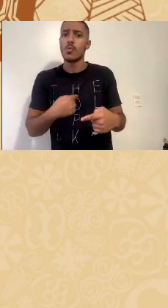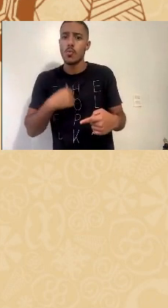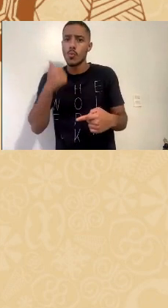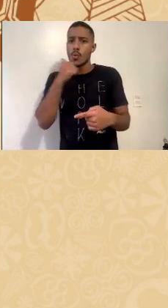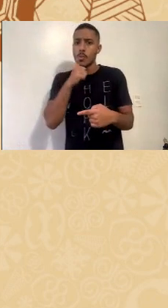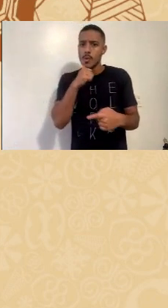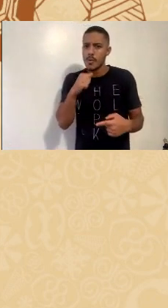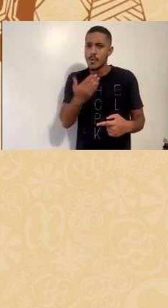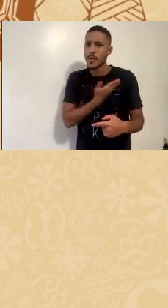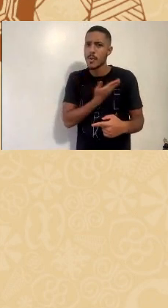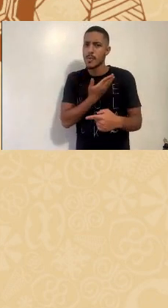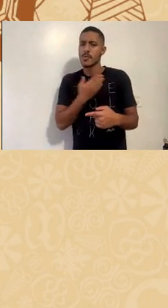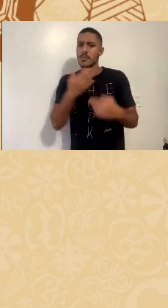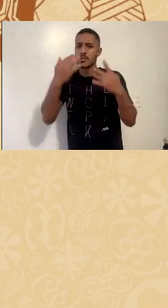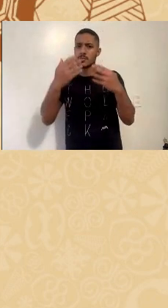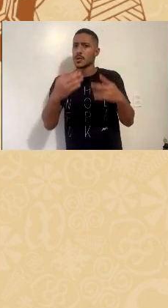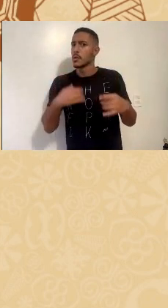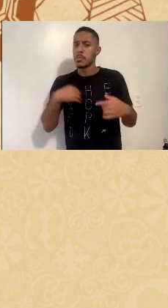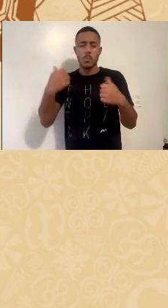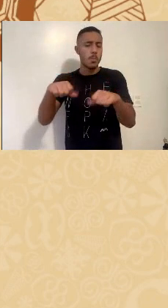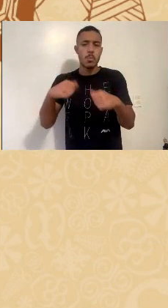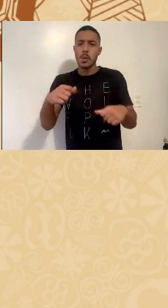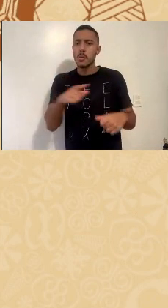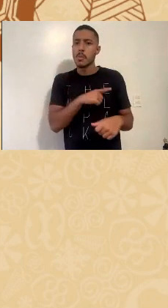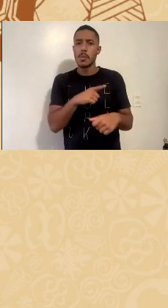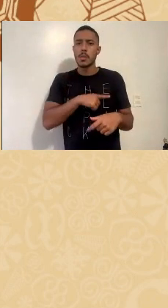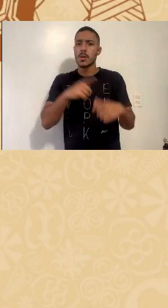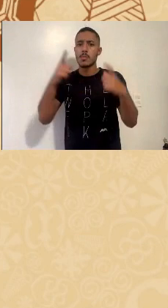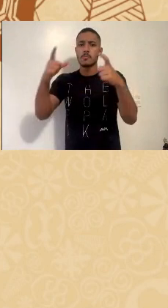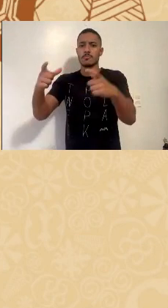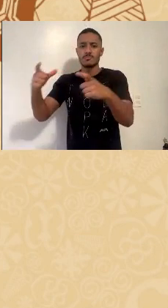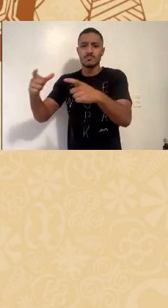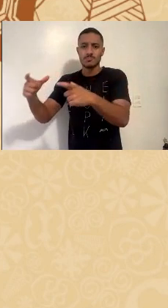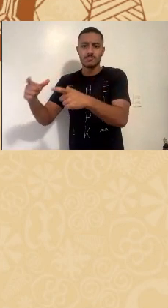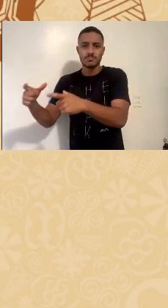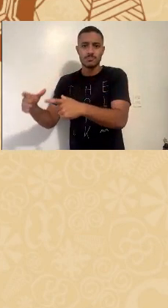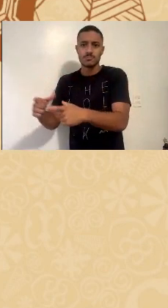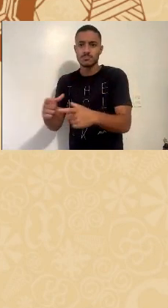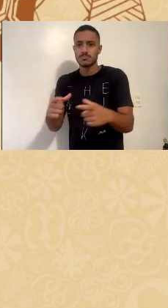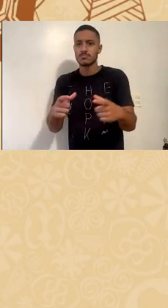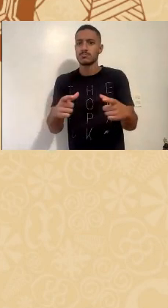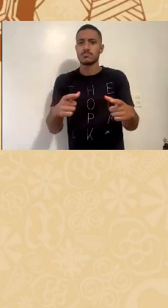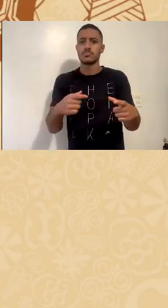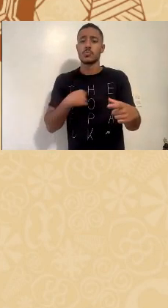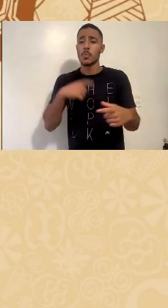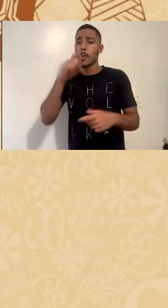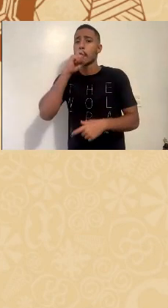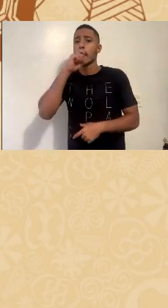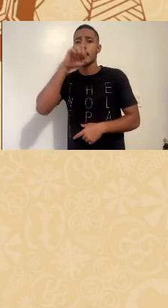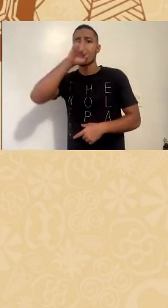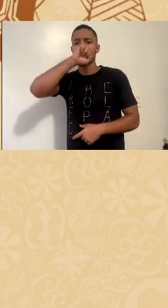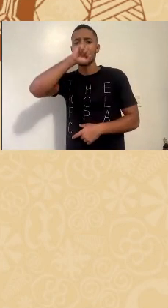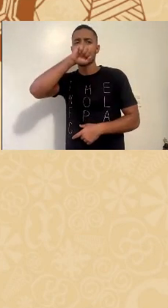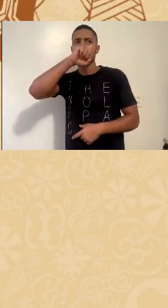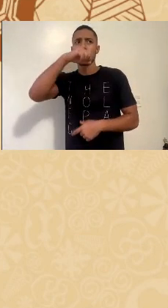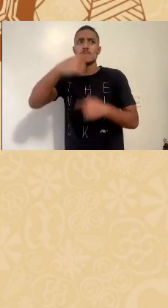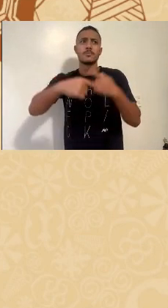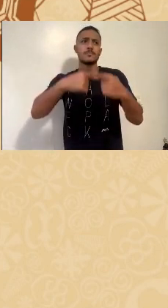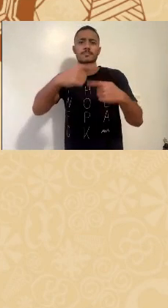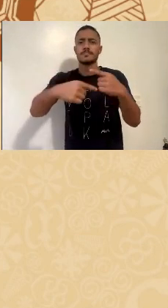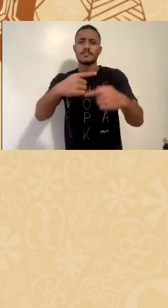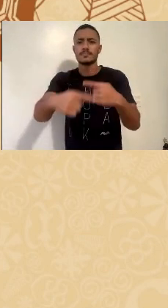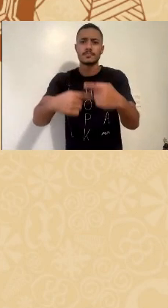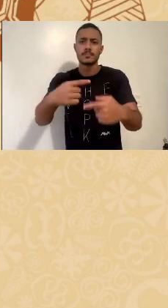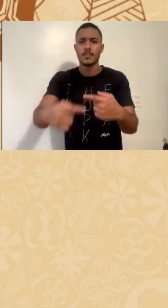eu não precisava ter propriedades dos meus pais para herdar e o que, que eu estava herdando, e sobre a circulação da